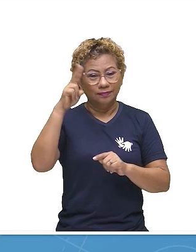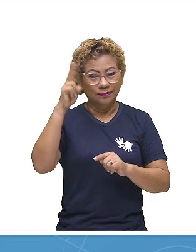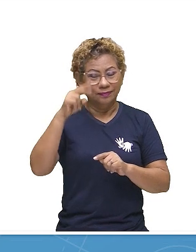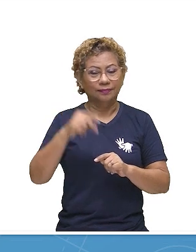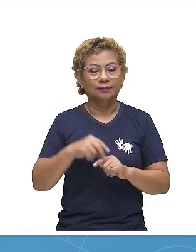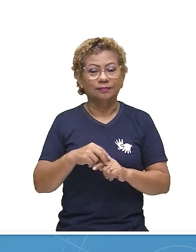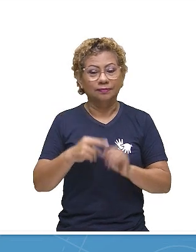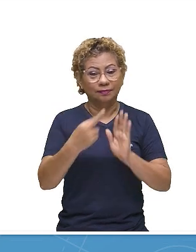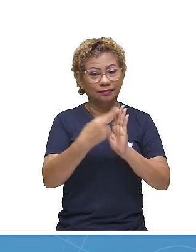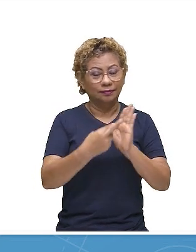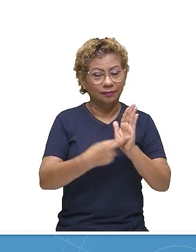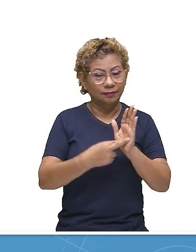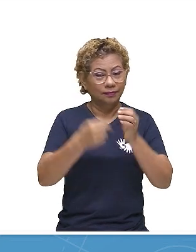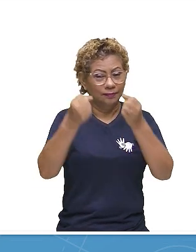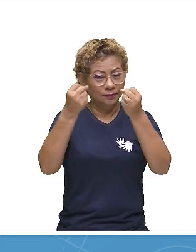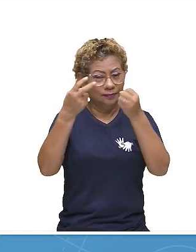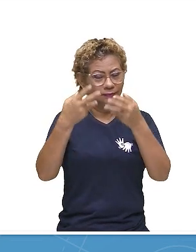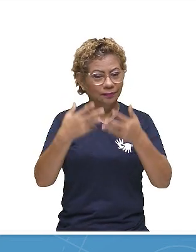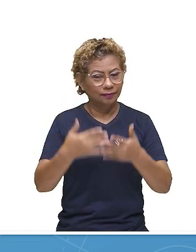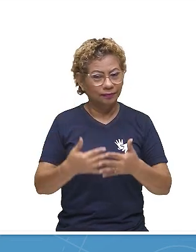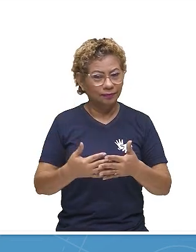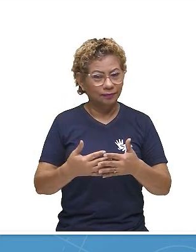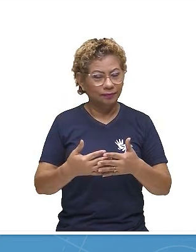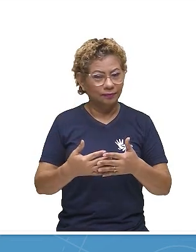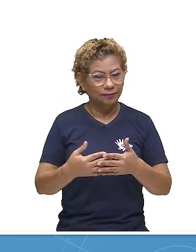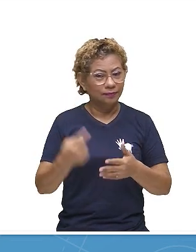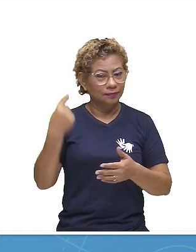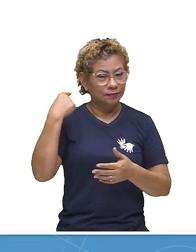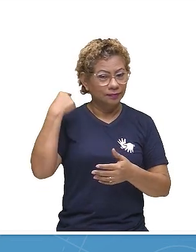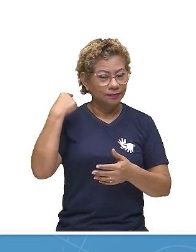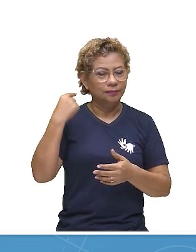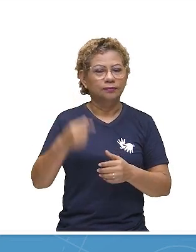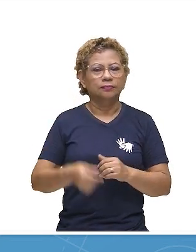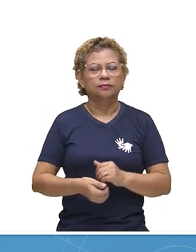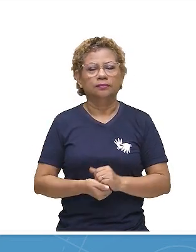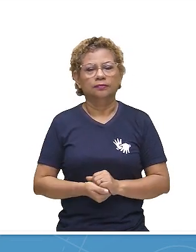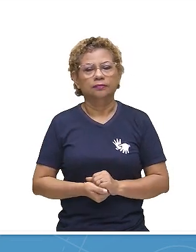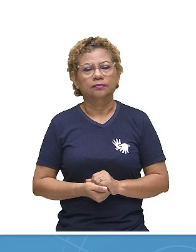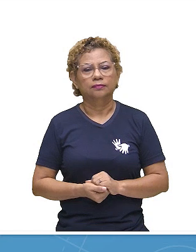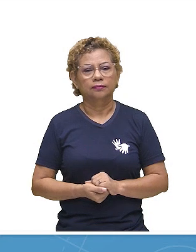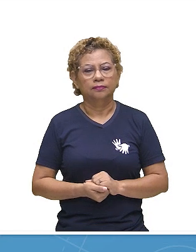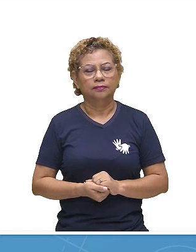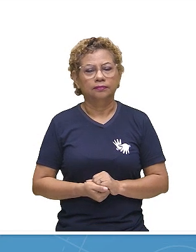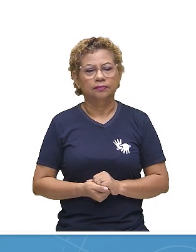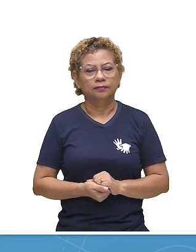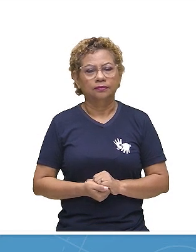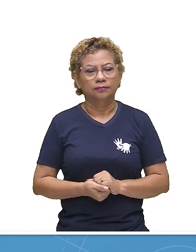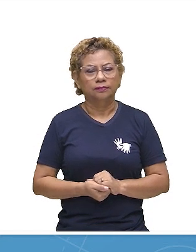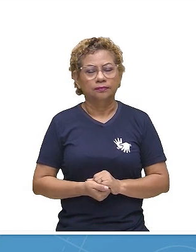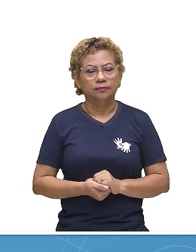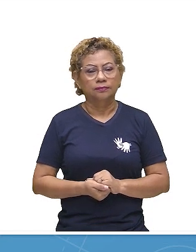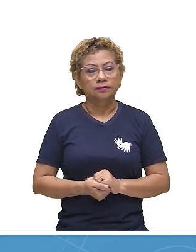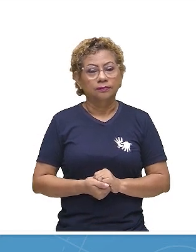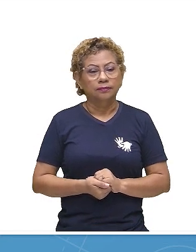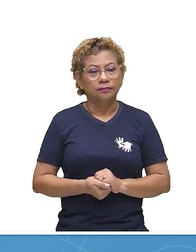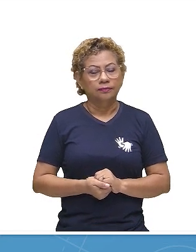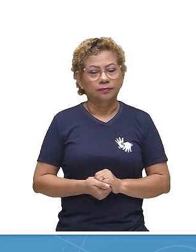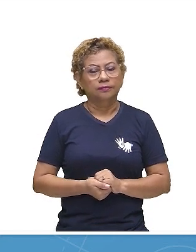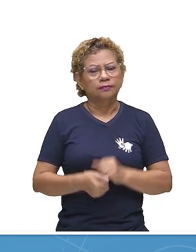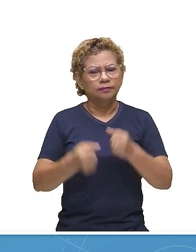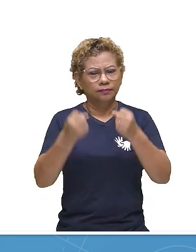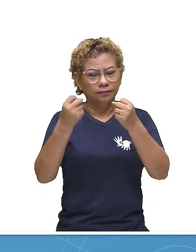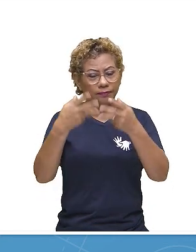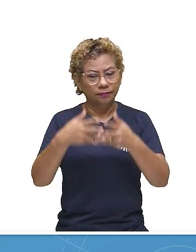primeira propriedade fundamental dos radicais, né? Se n raiz de A é igual a B, porque B elevado a n é igual a